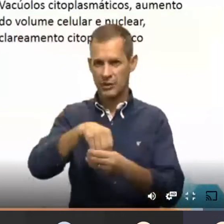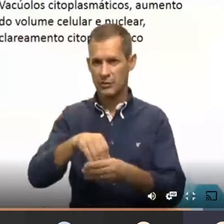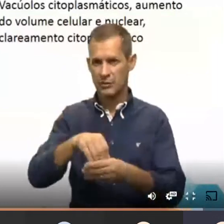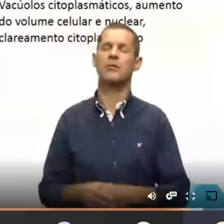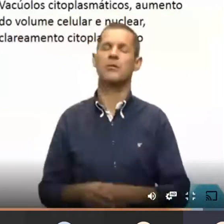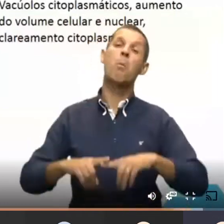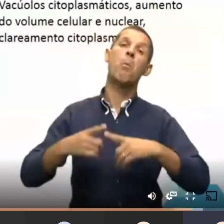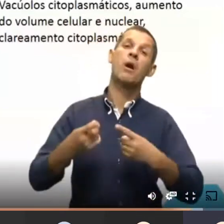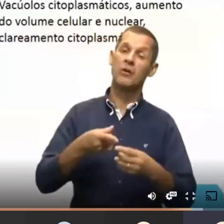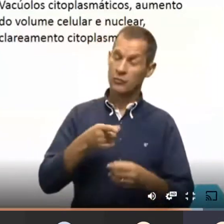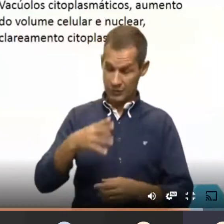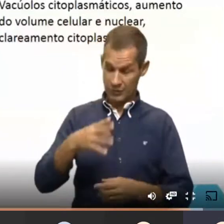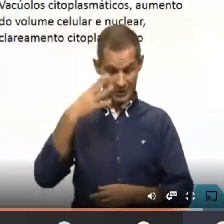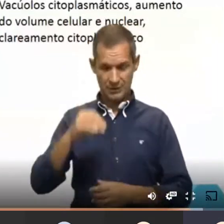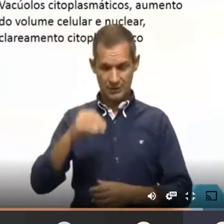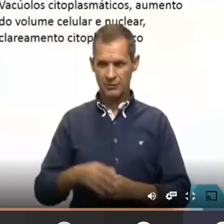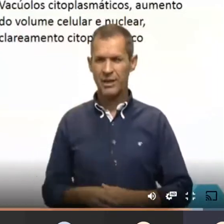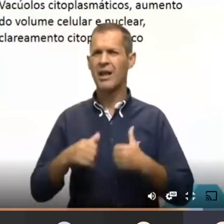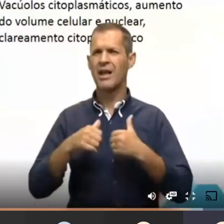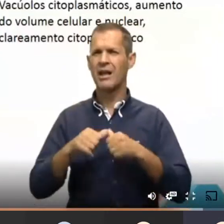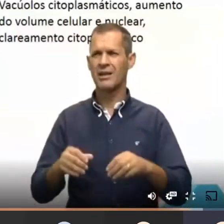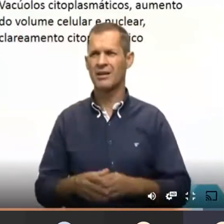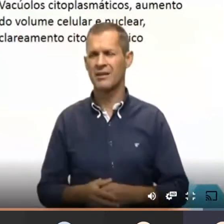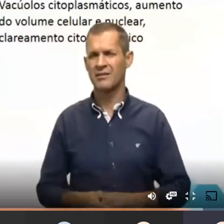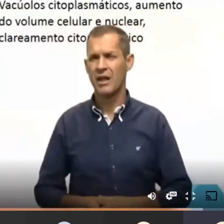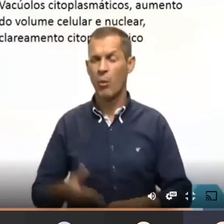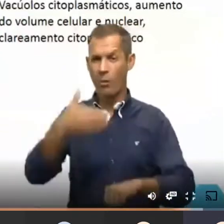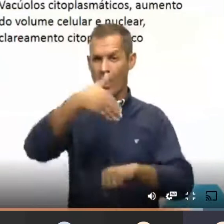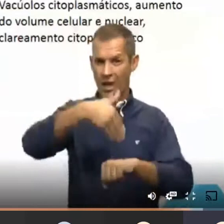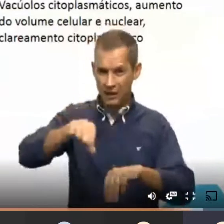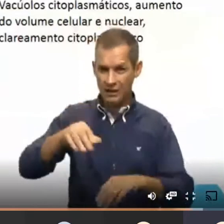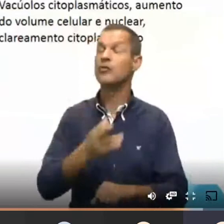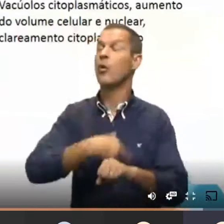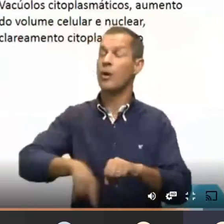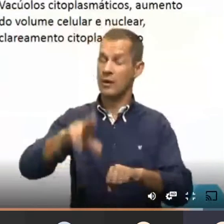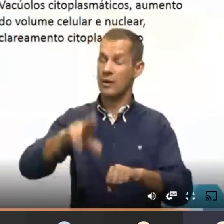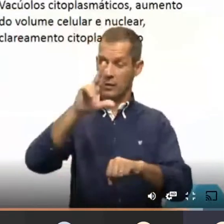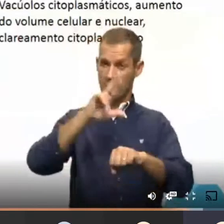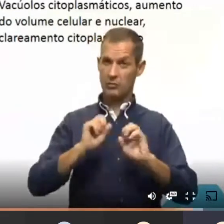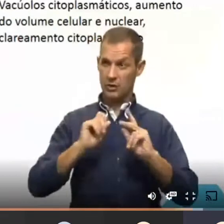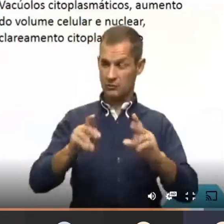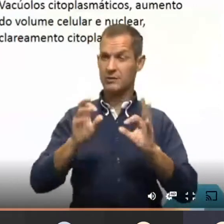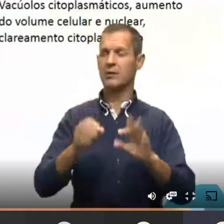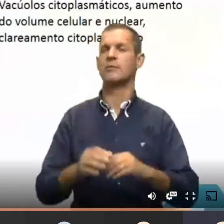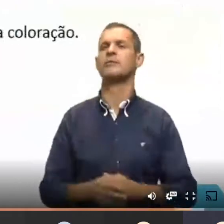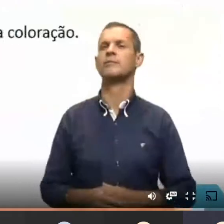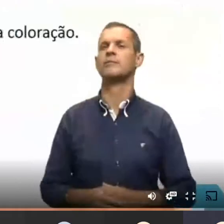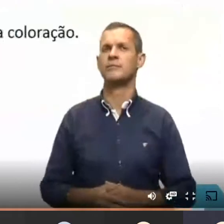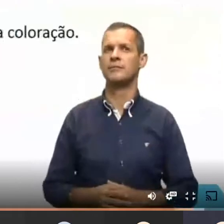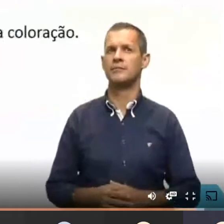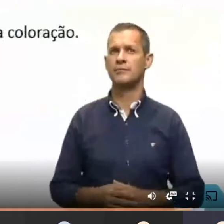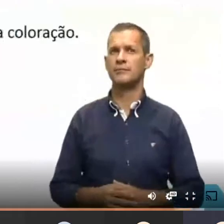acumula. Porém, como vocês já sabem, essa é uma lesão reversível,